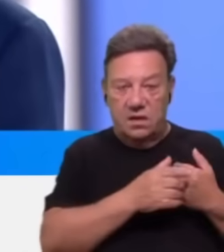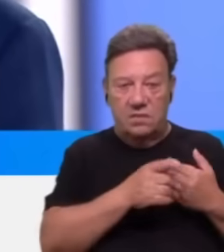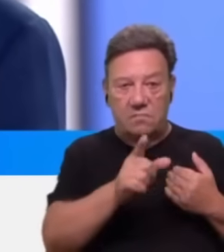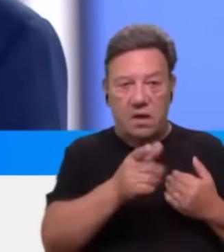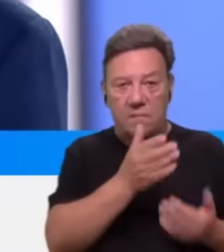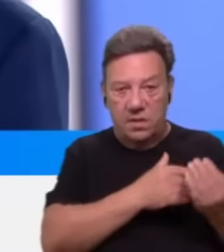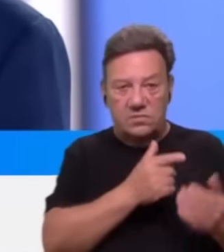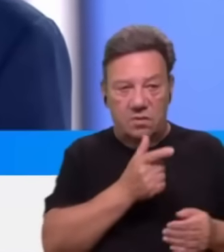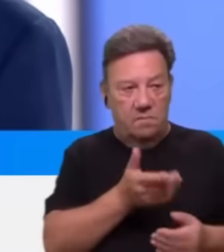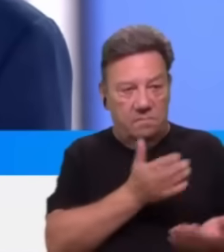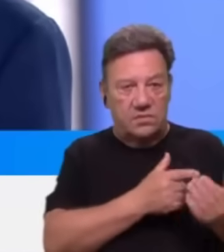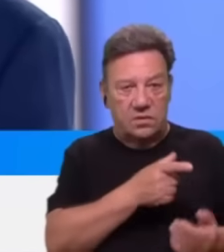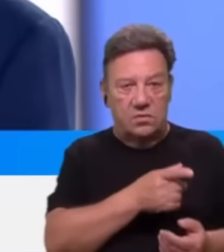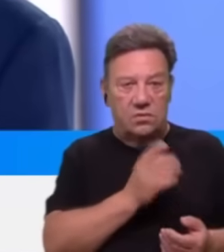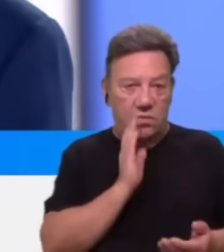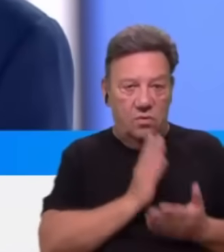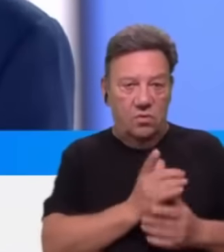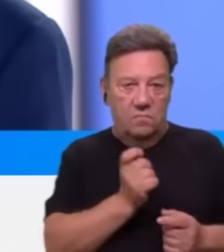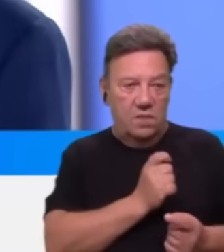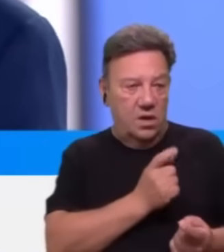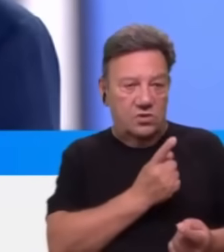o passado é um passado